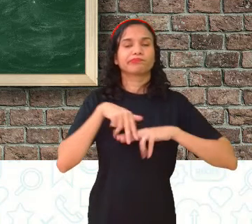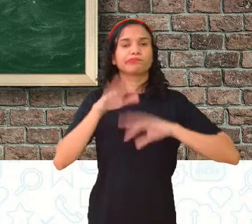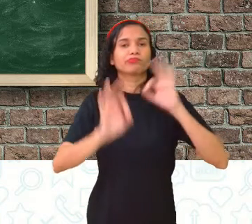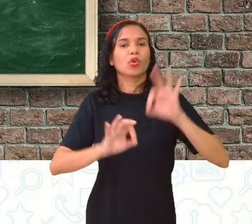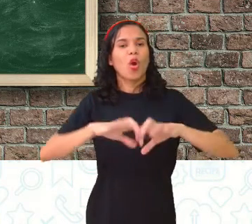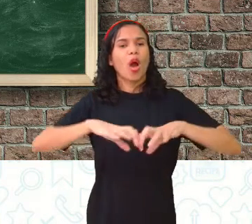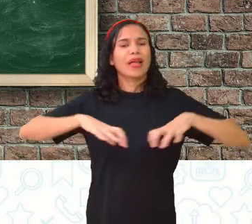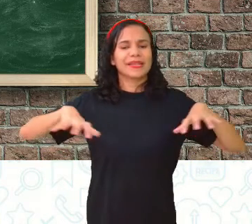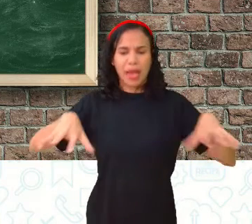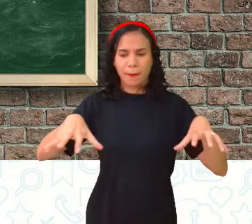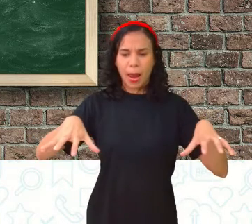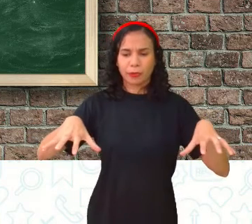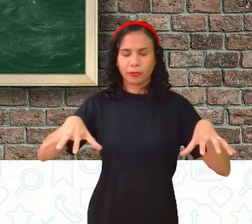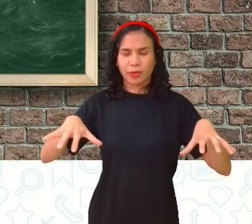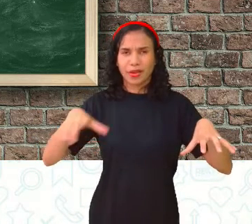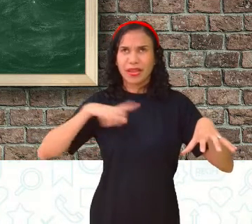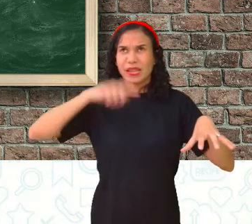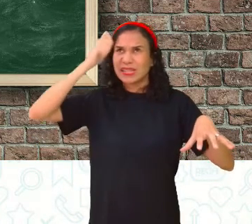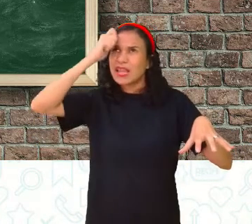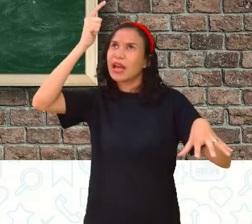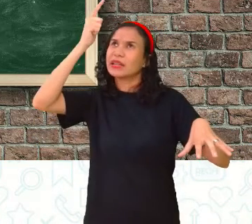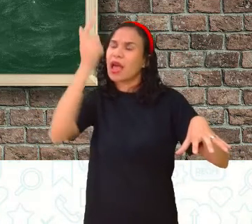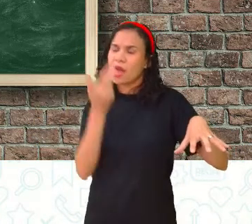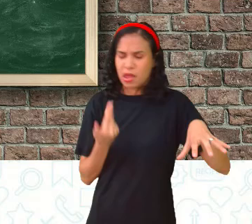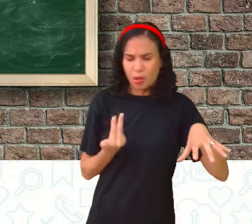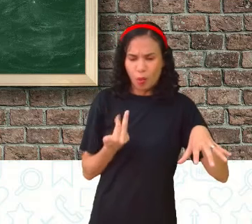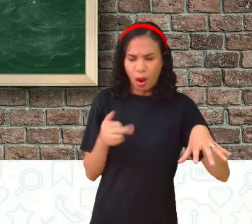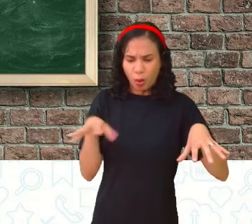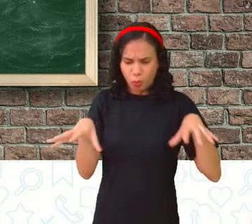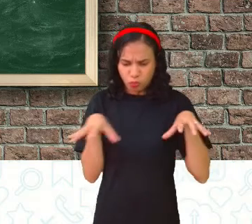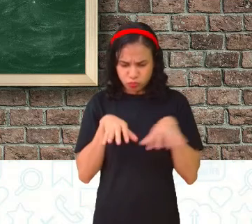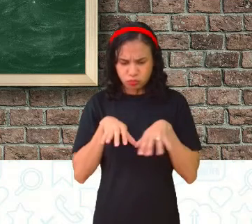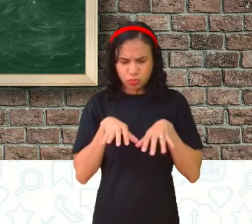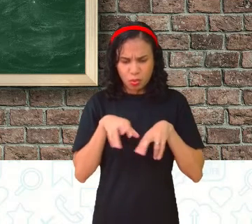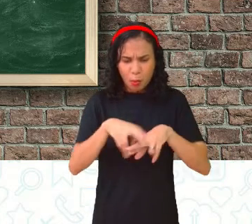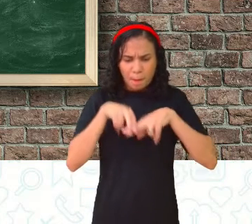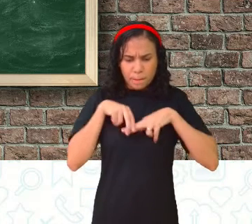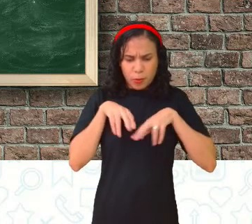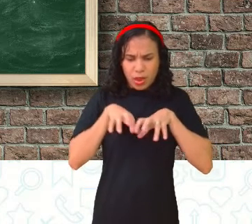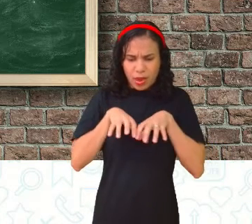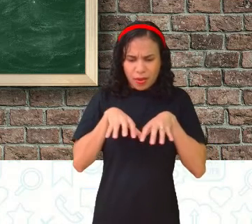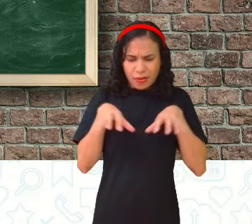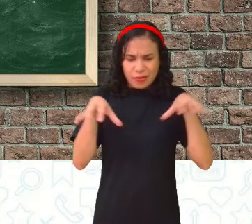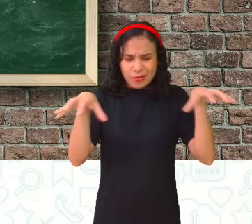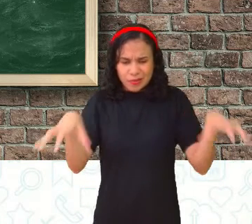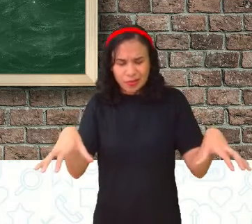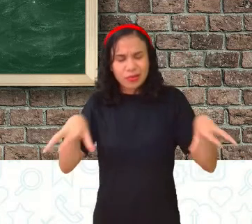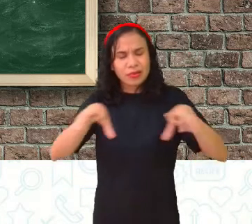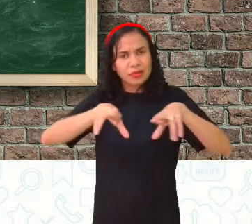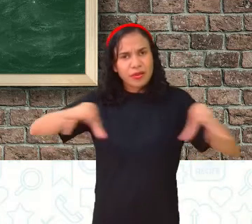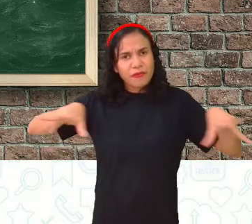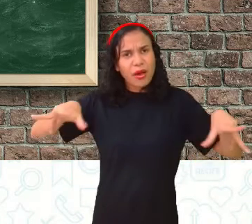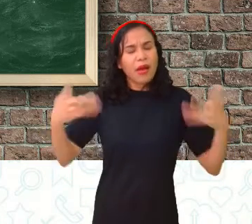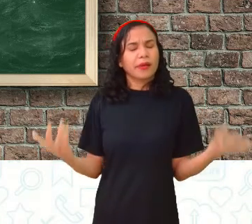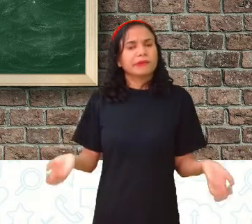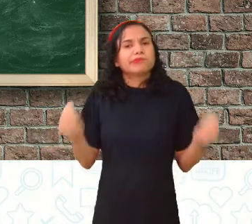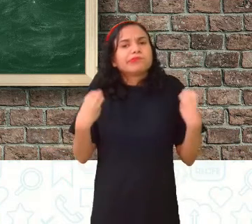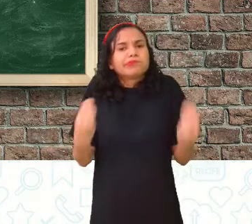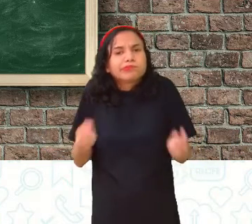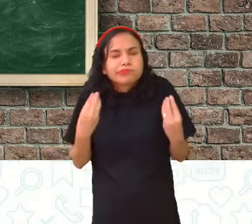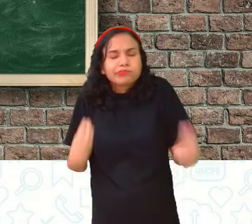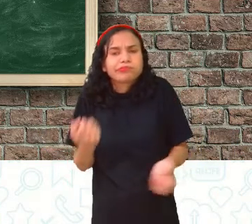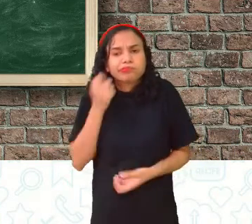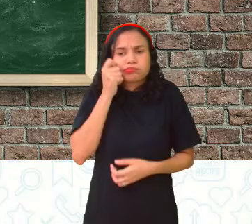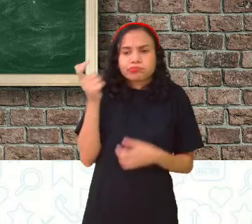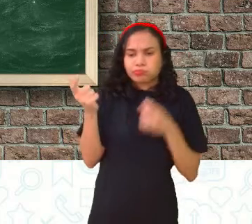organizaram? Se eles vinham, né, dos mesmos grupos ali de grandes produtores, né, de café, fazendeiros, de uma